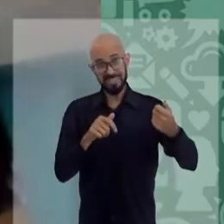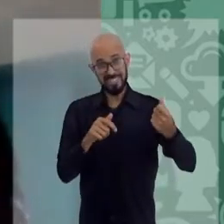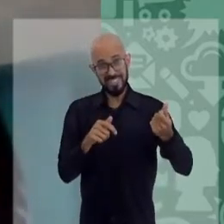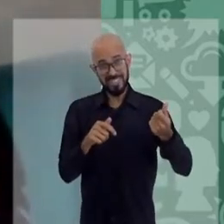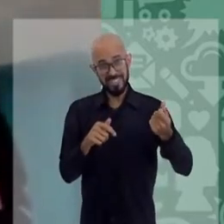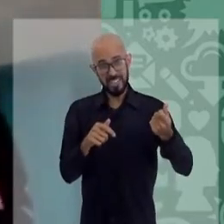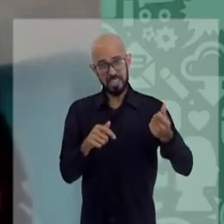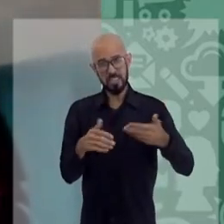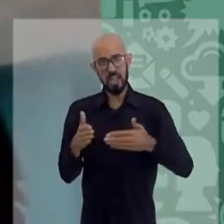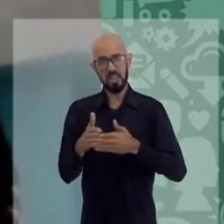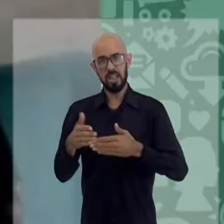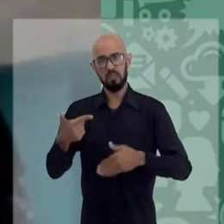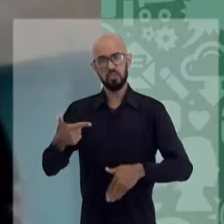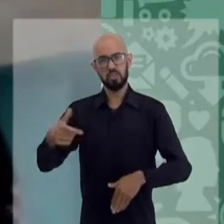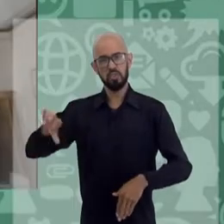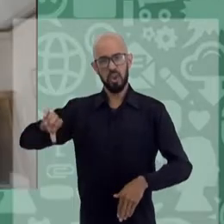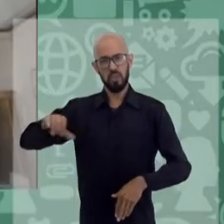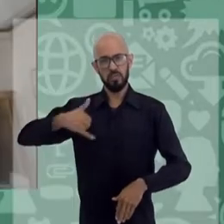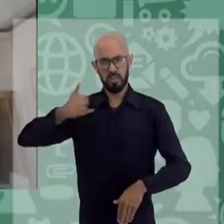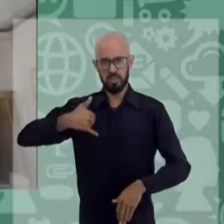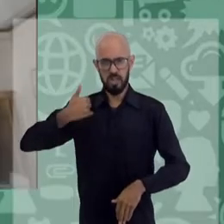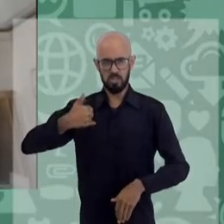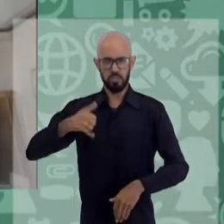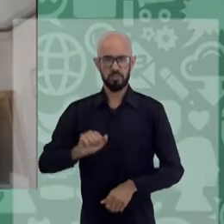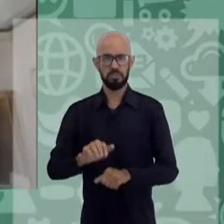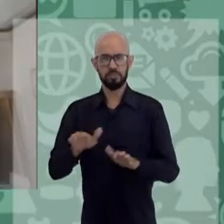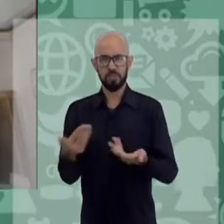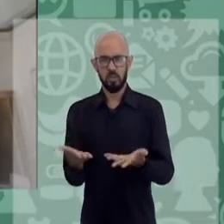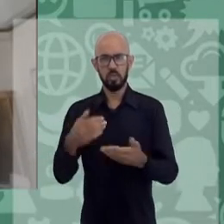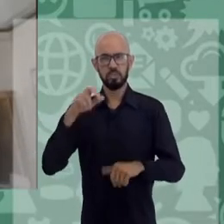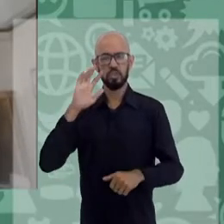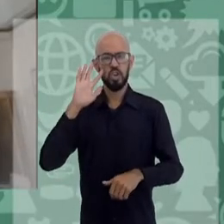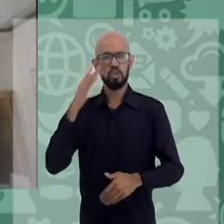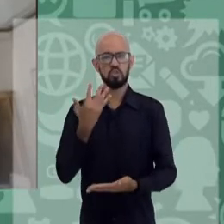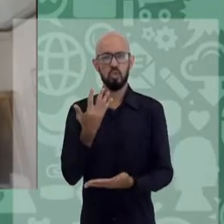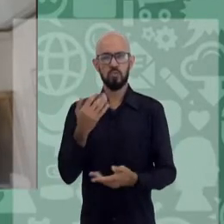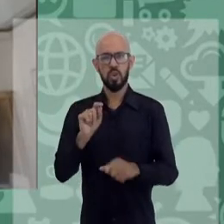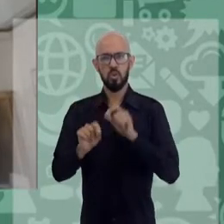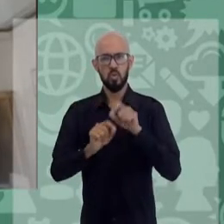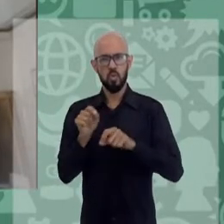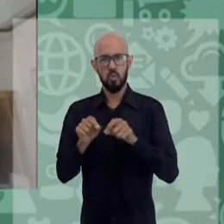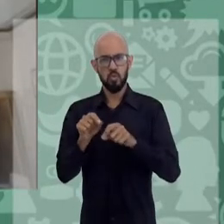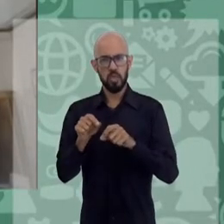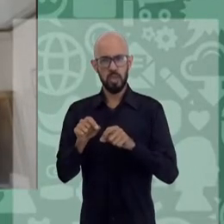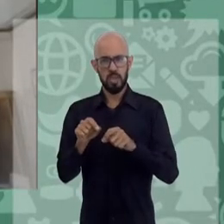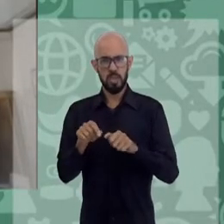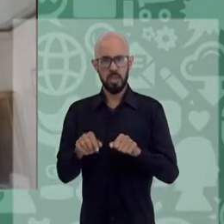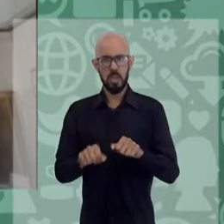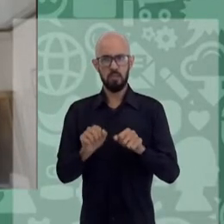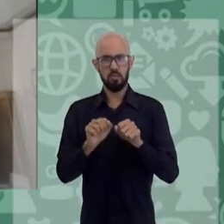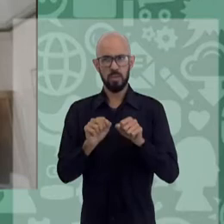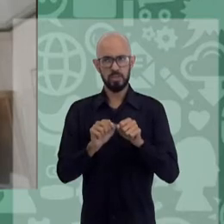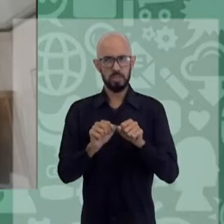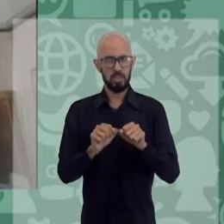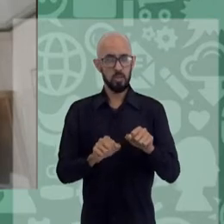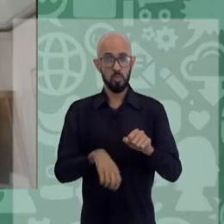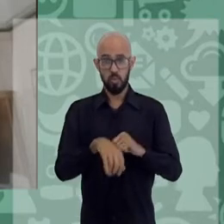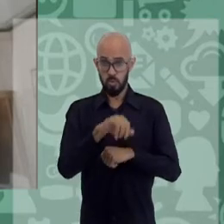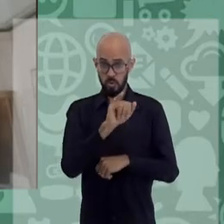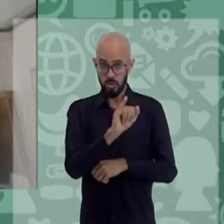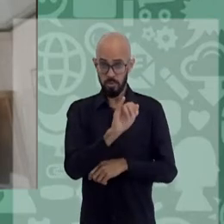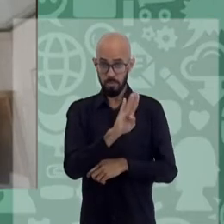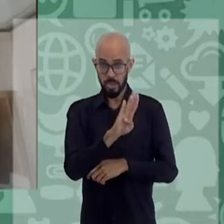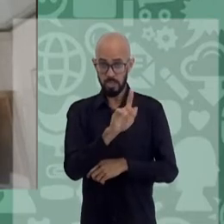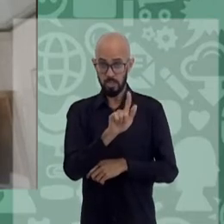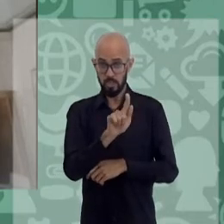16 e 29 anos. Bom, a gente resolveu então estressar um pouco, né? O que o IBGE considera como juventude, que normalmente